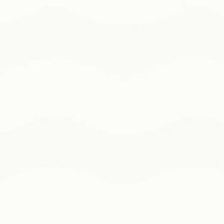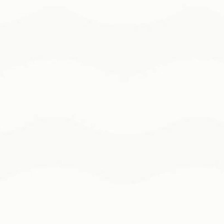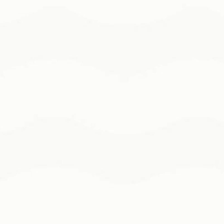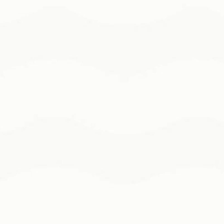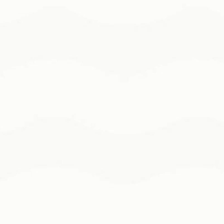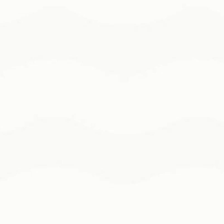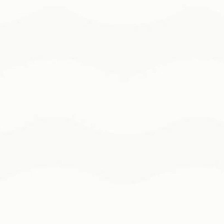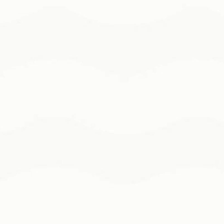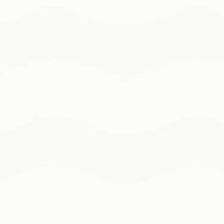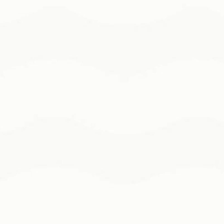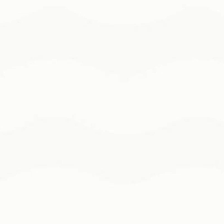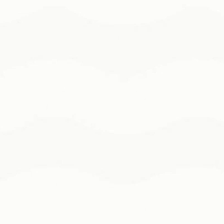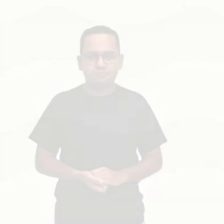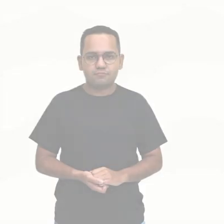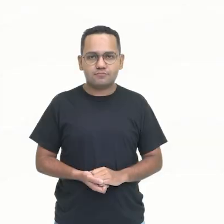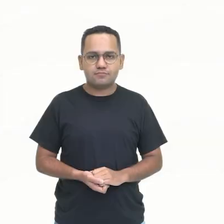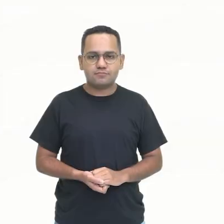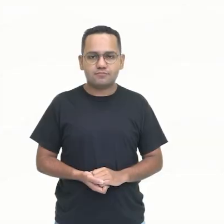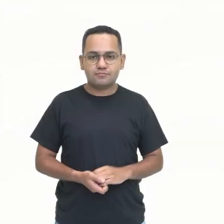situação, problema.